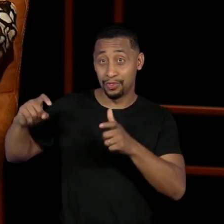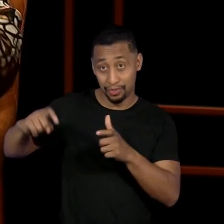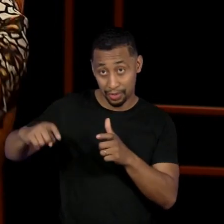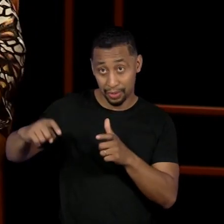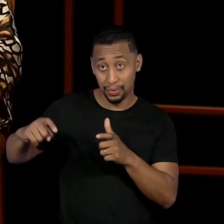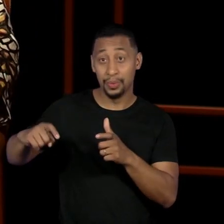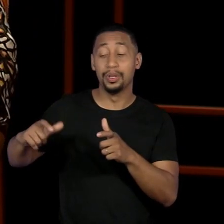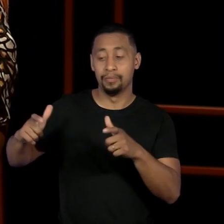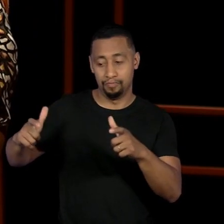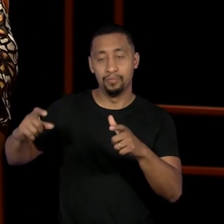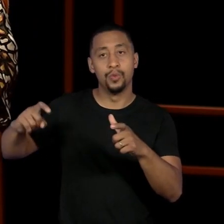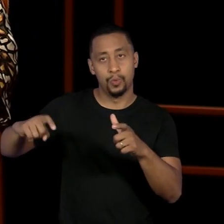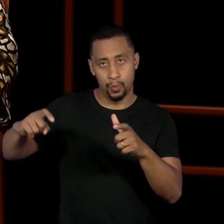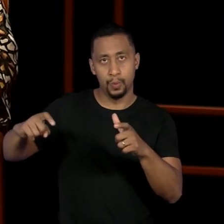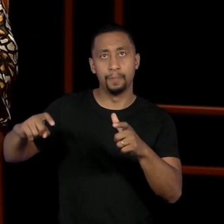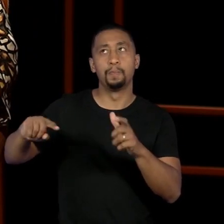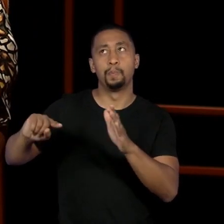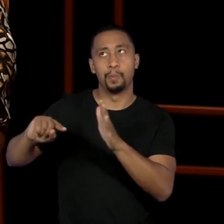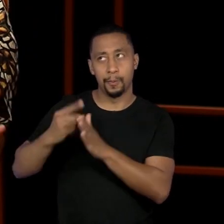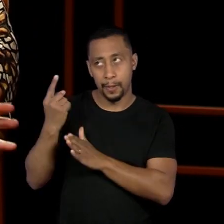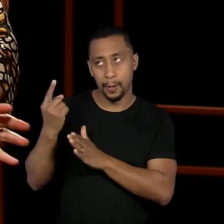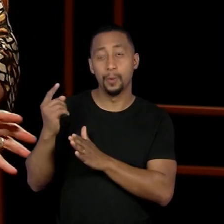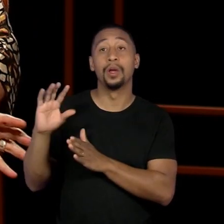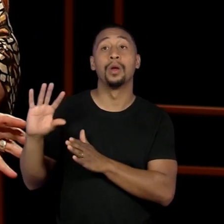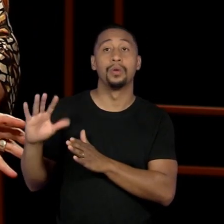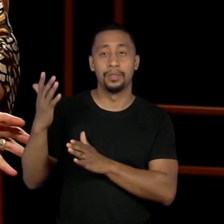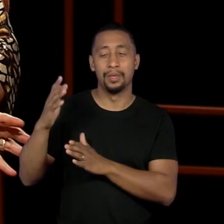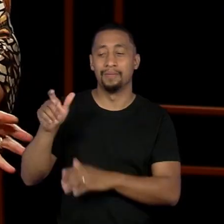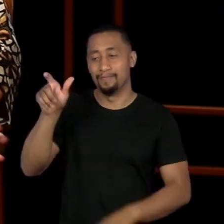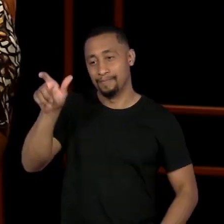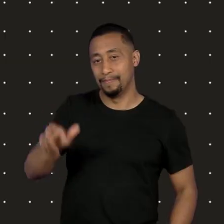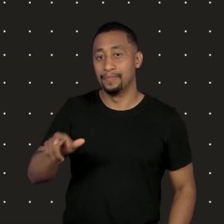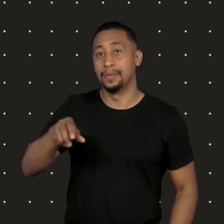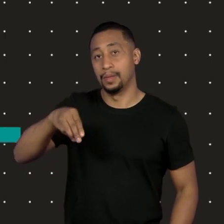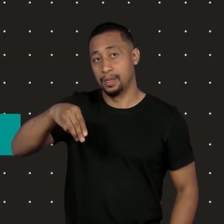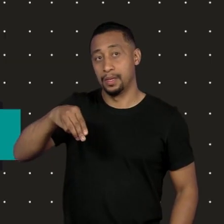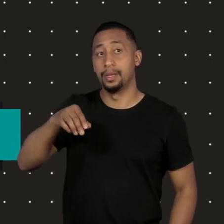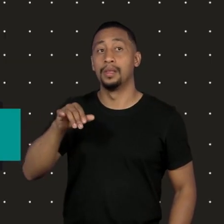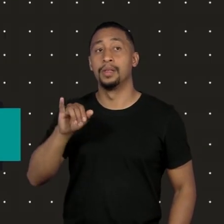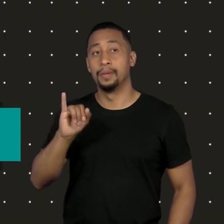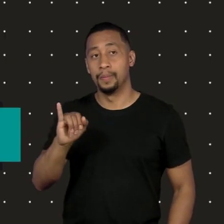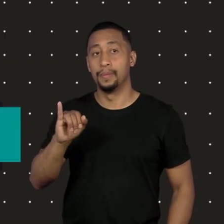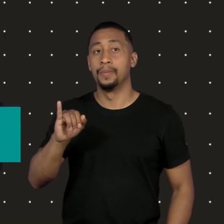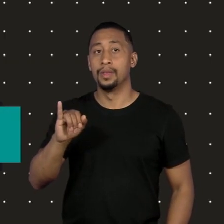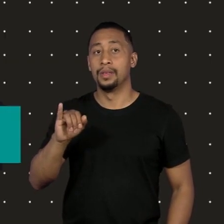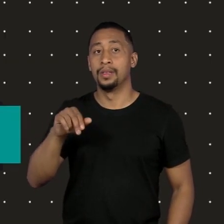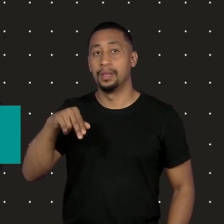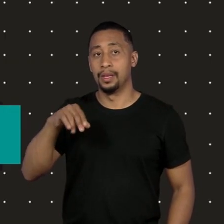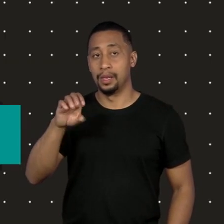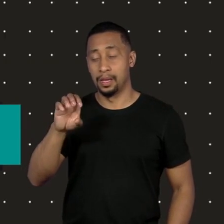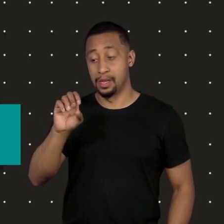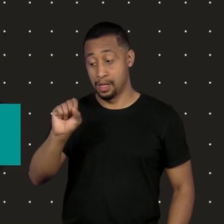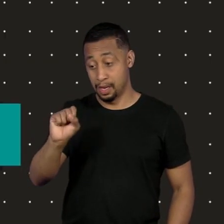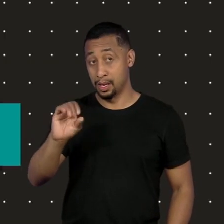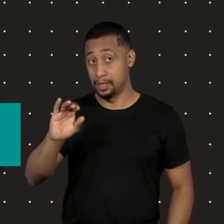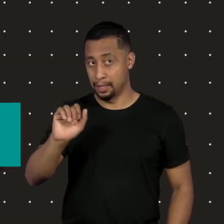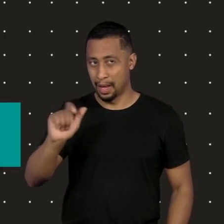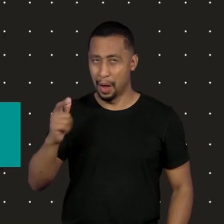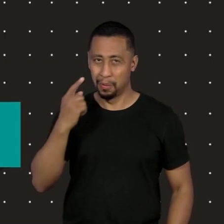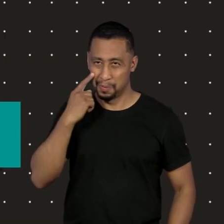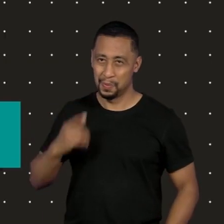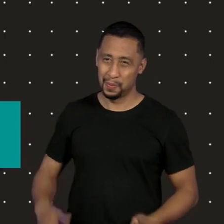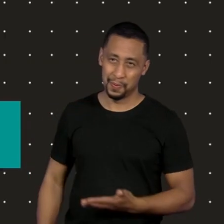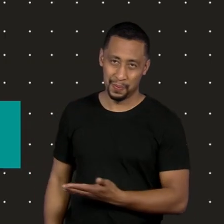aqui, o Minascal disse, era nessa altura o diretor musical, o Roberto Minascal, da Polygram, e ele